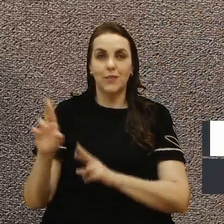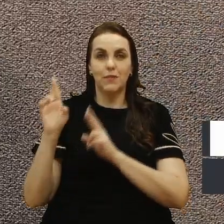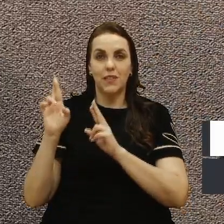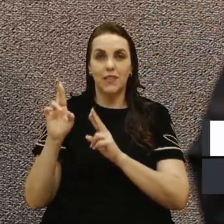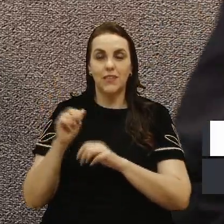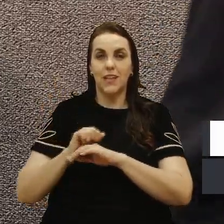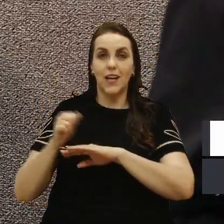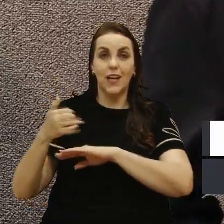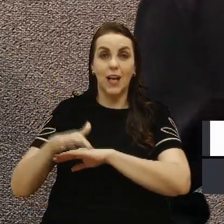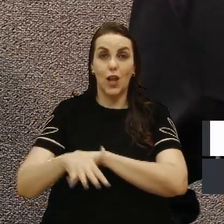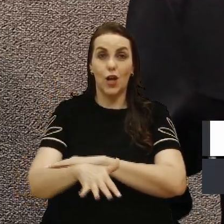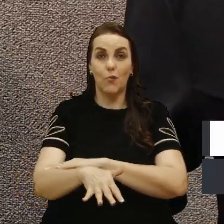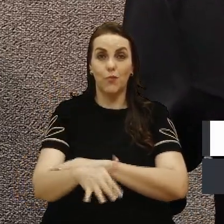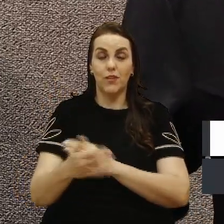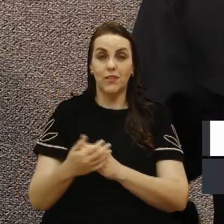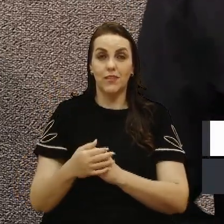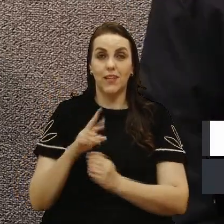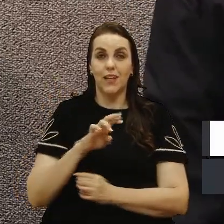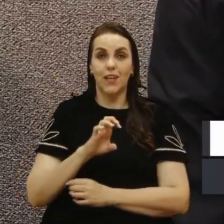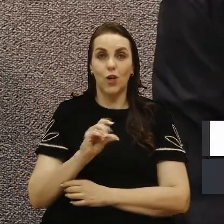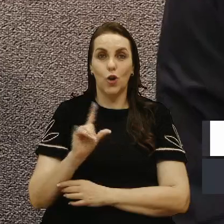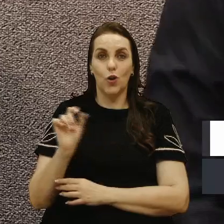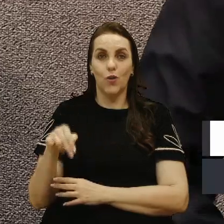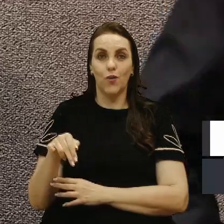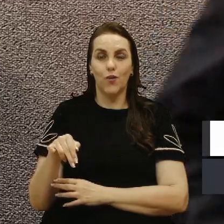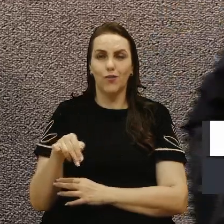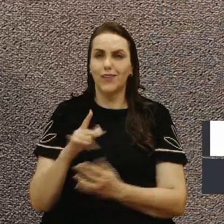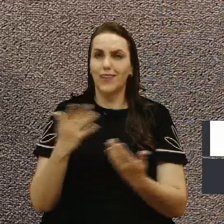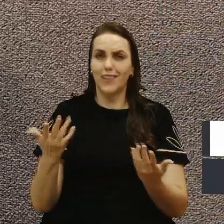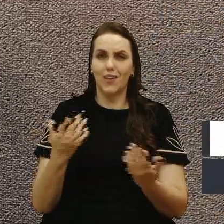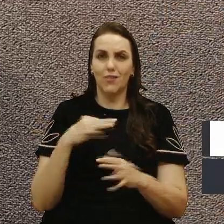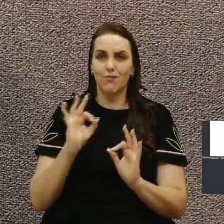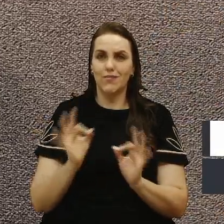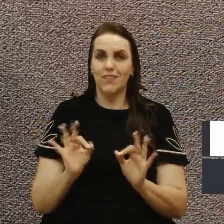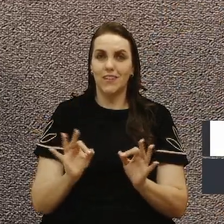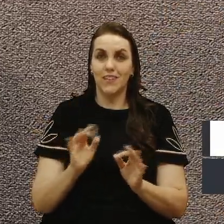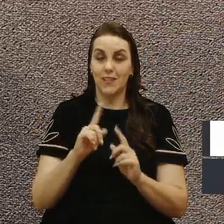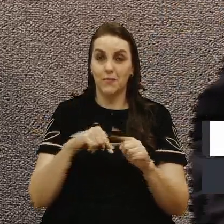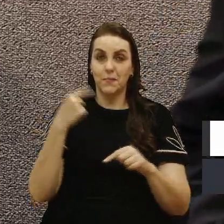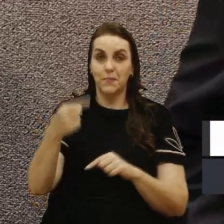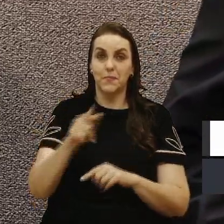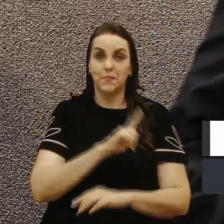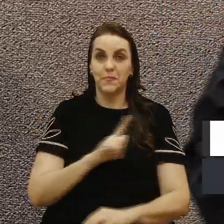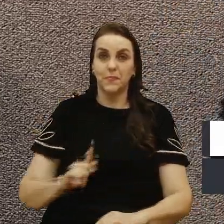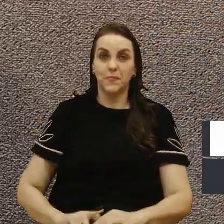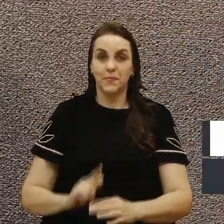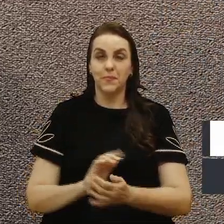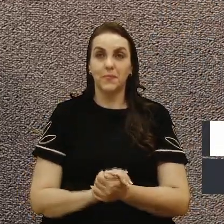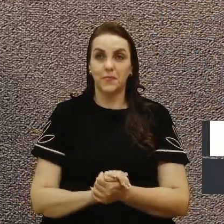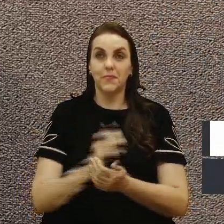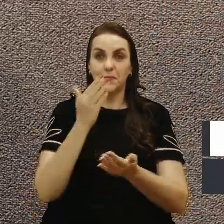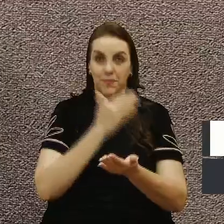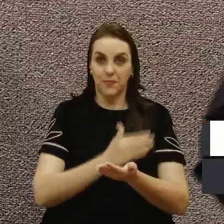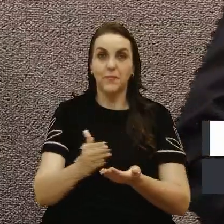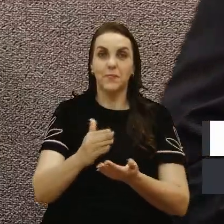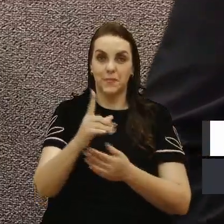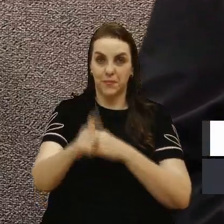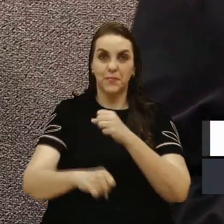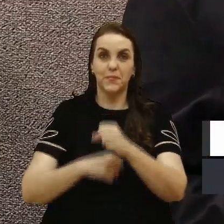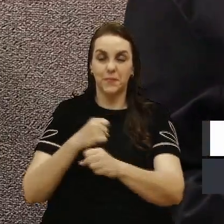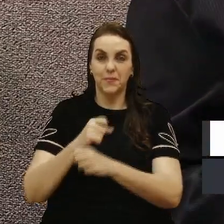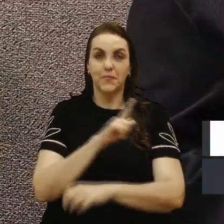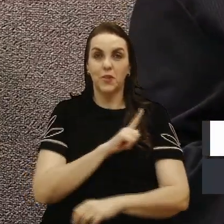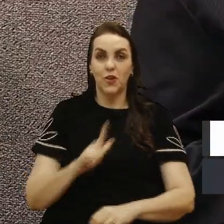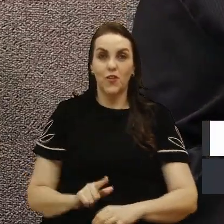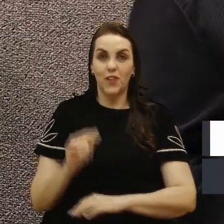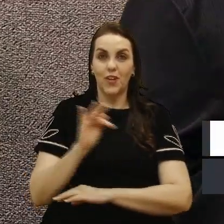Galópolis, Reolon. Então eu tenho certeza que o próximo governo, que inicia ano que vem, governo federal, vai ter